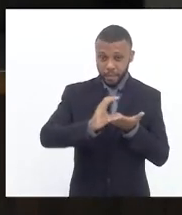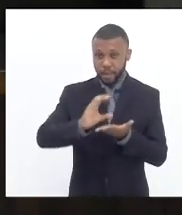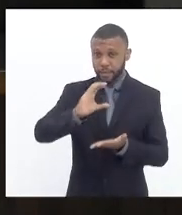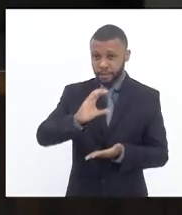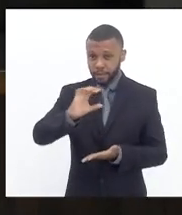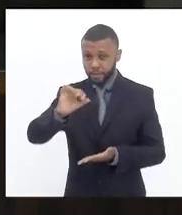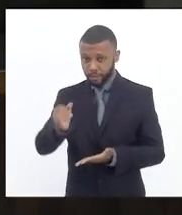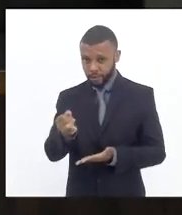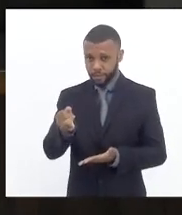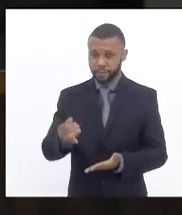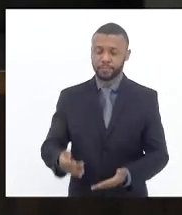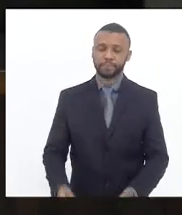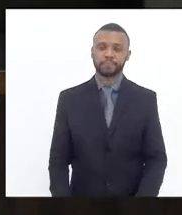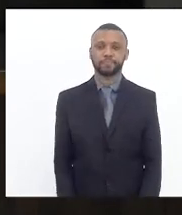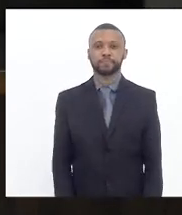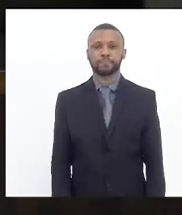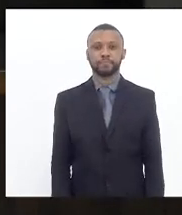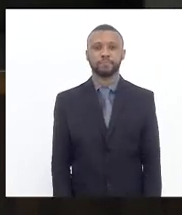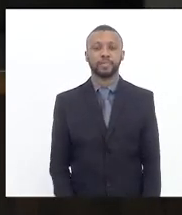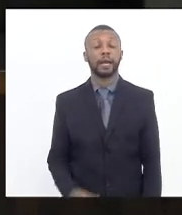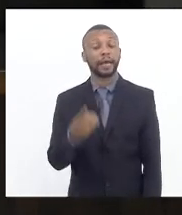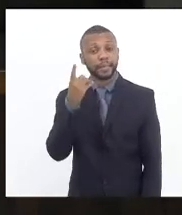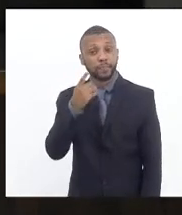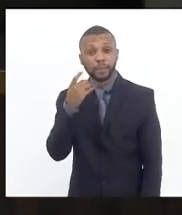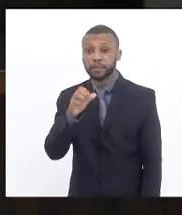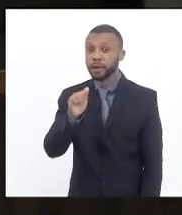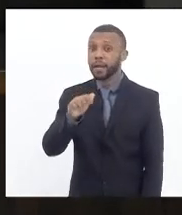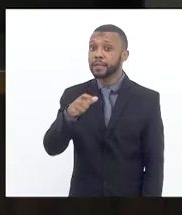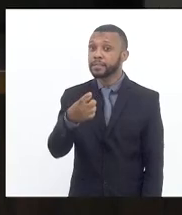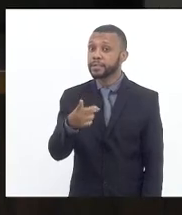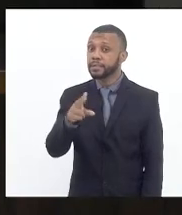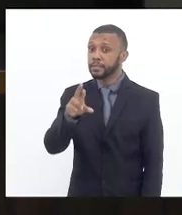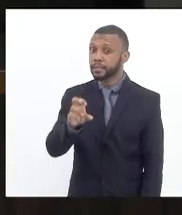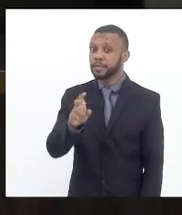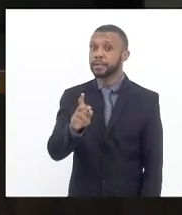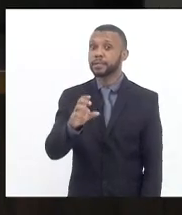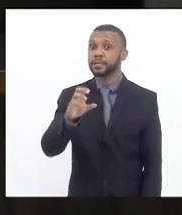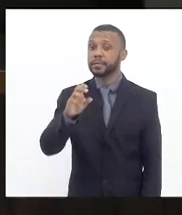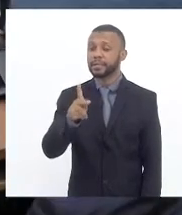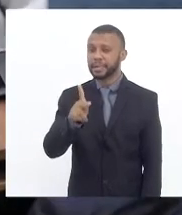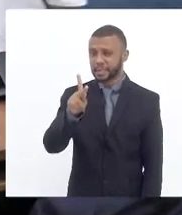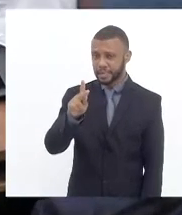justiça é deputado Alexandre knoplock por favor com a palavra